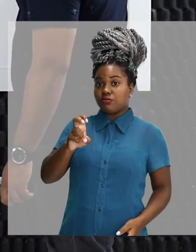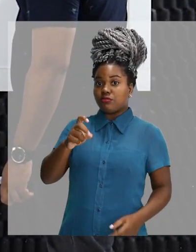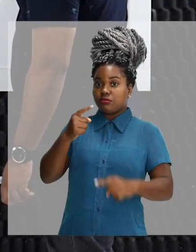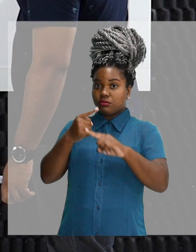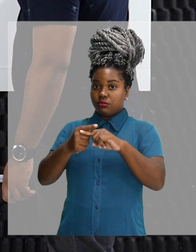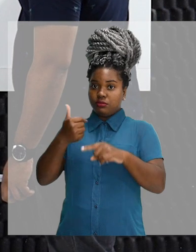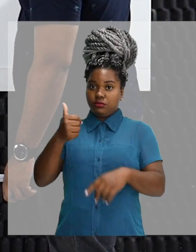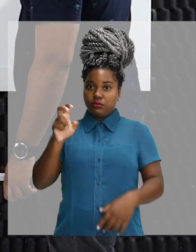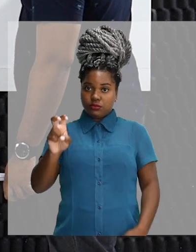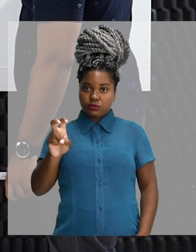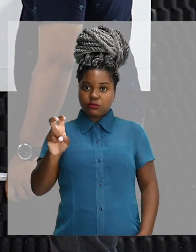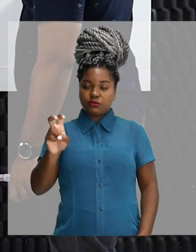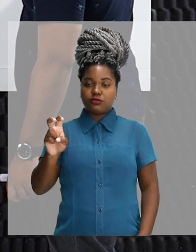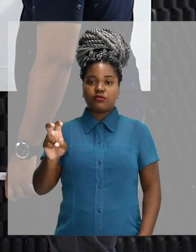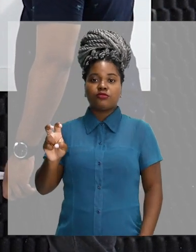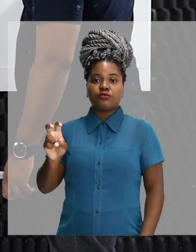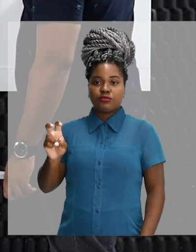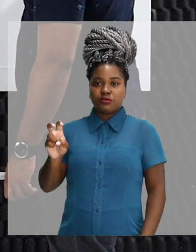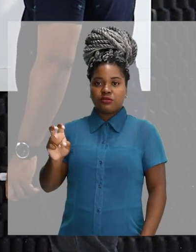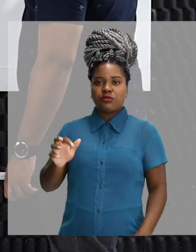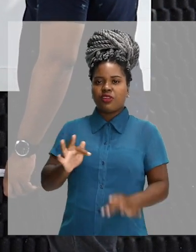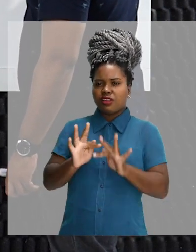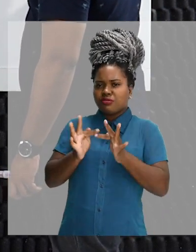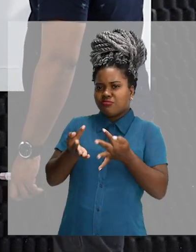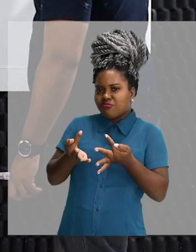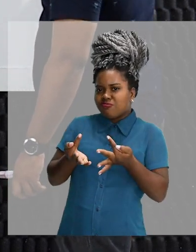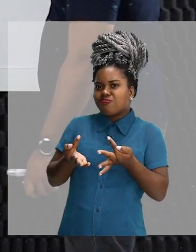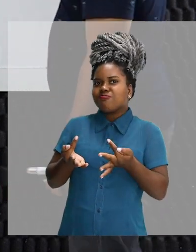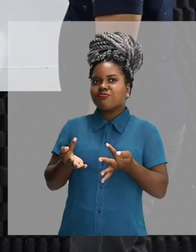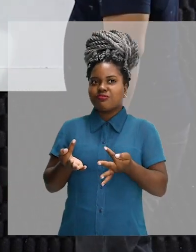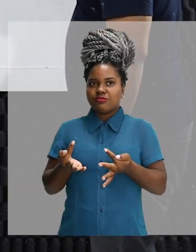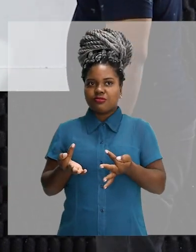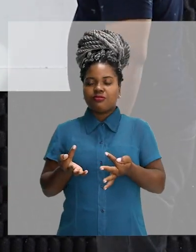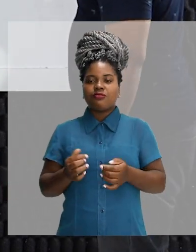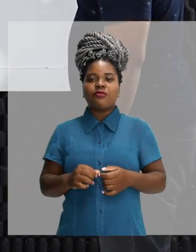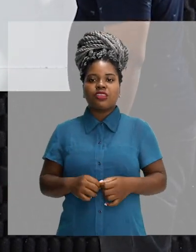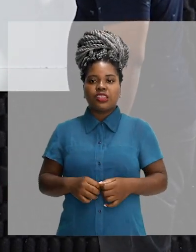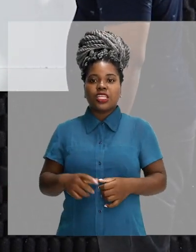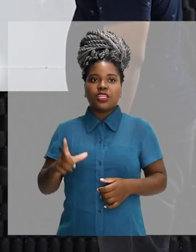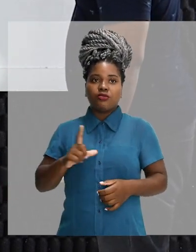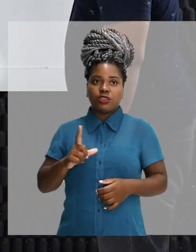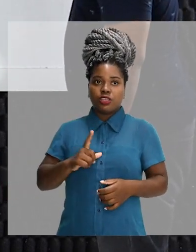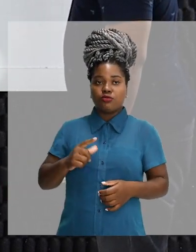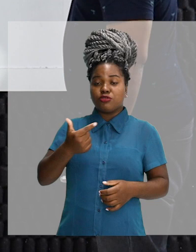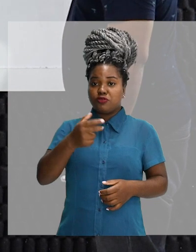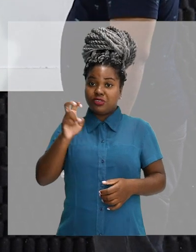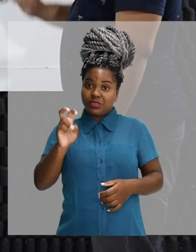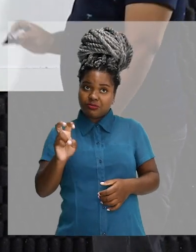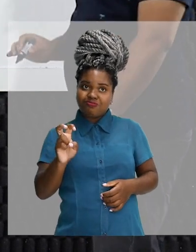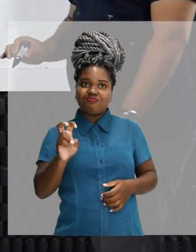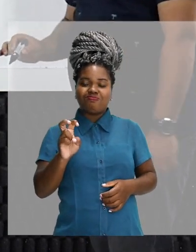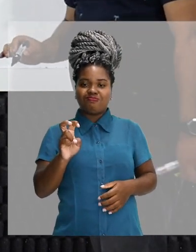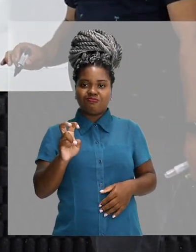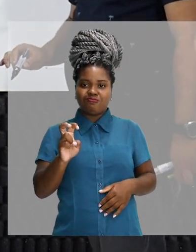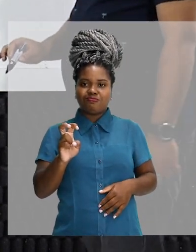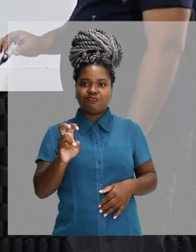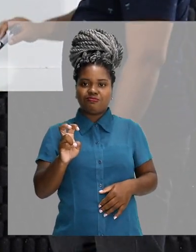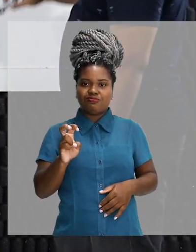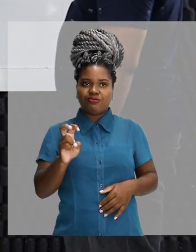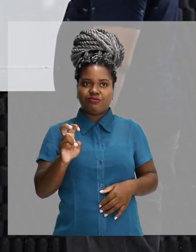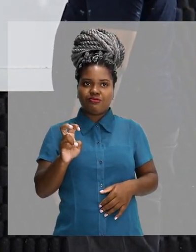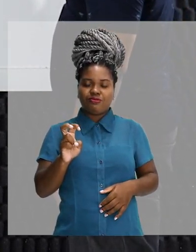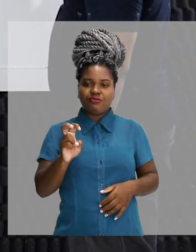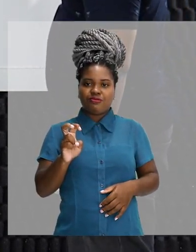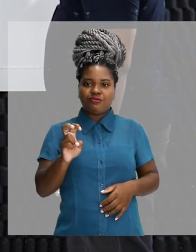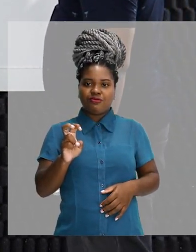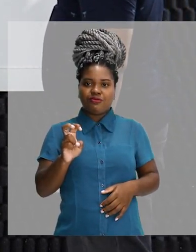né? Uma contazinha simples. Então, 5 vezes 5, 25. Vão 2.